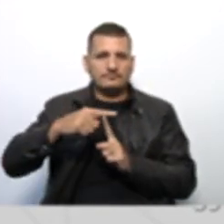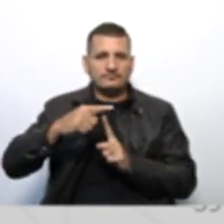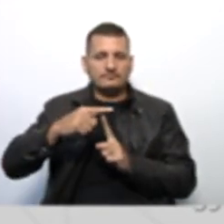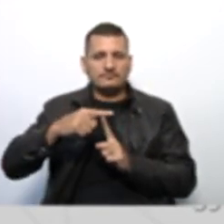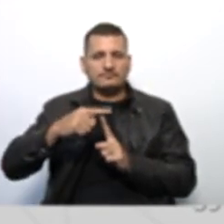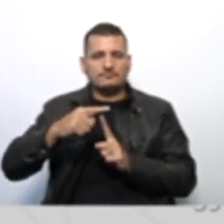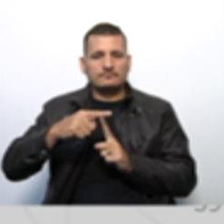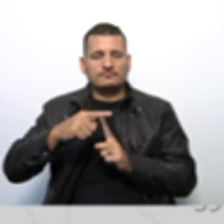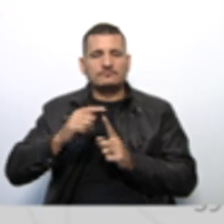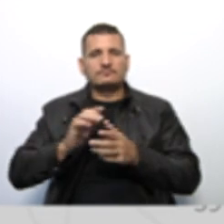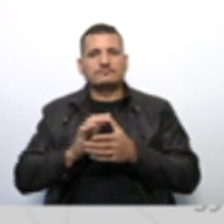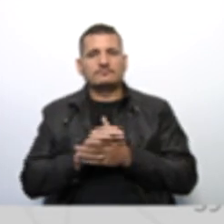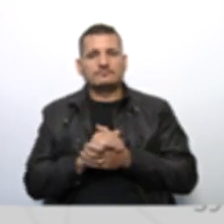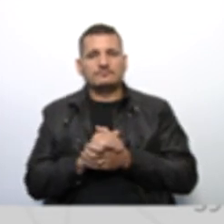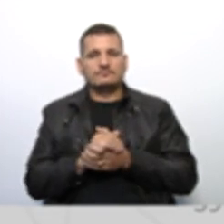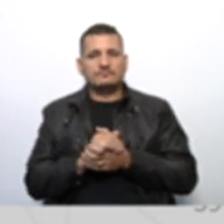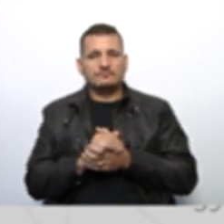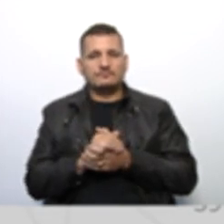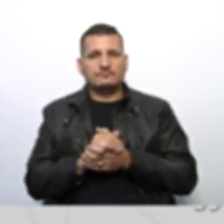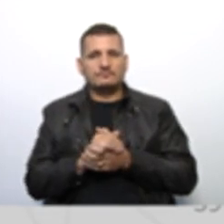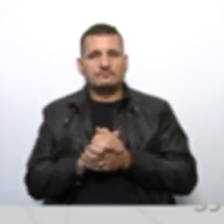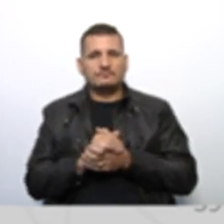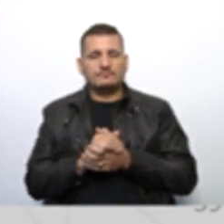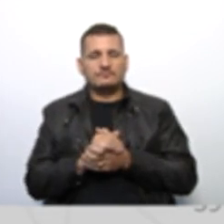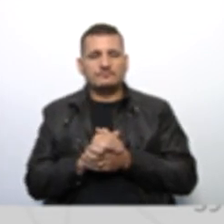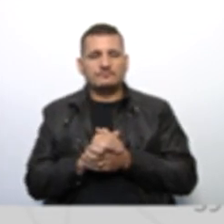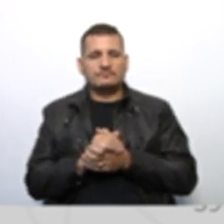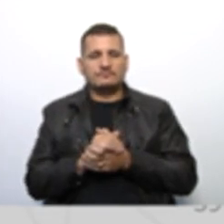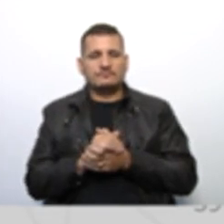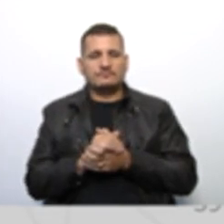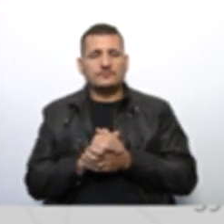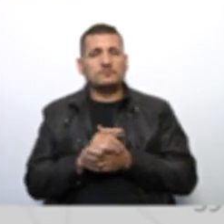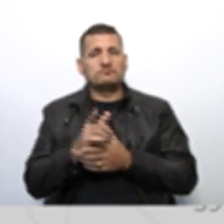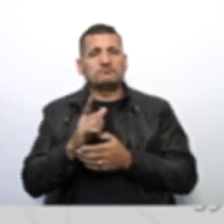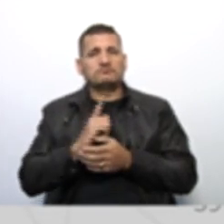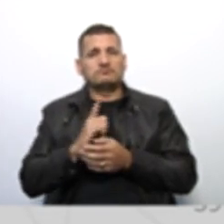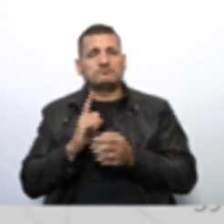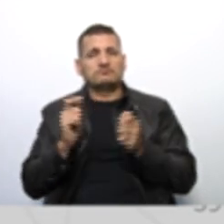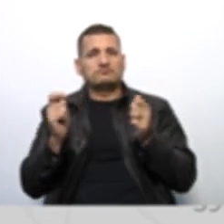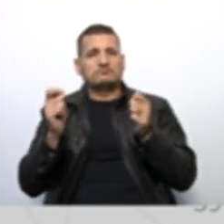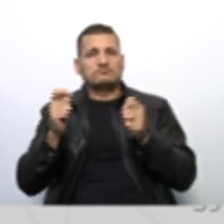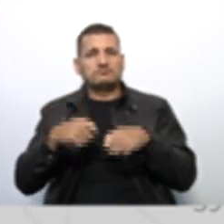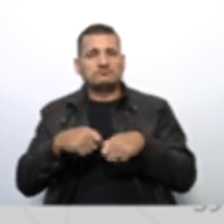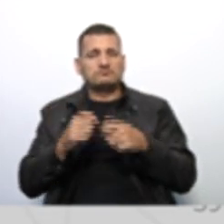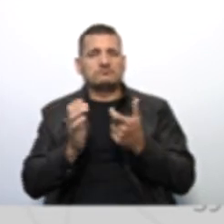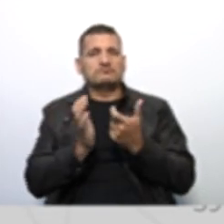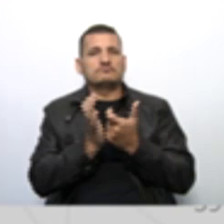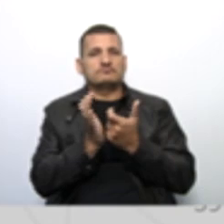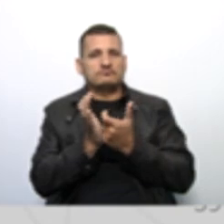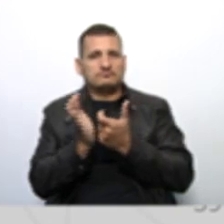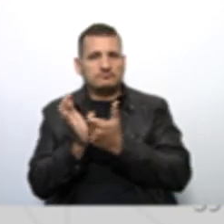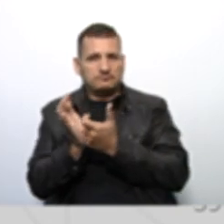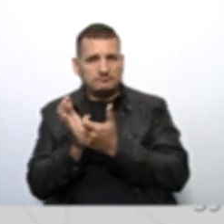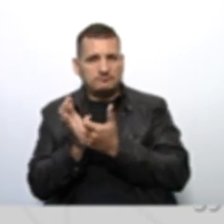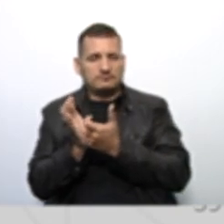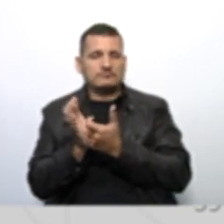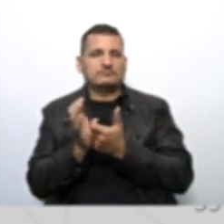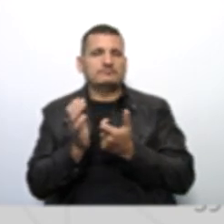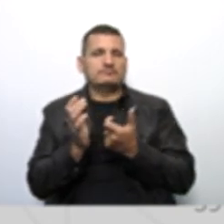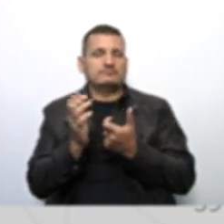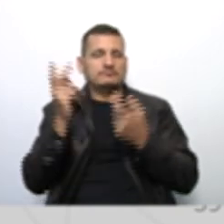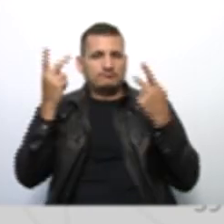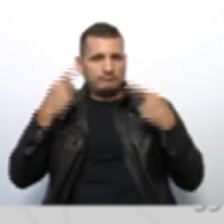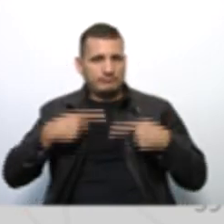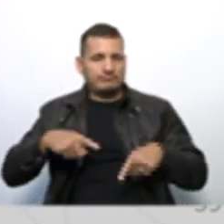forma que isso é organizado dentro da rede, né? Então a gente tem essa possibilidade de classificar. O ser humano gosta muito de fazer isso,